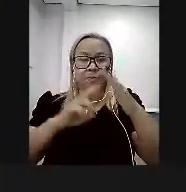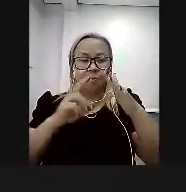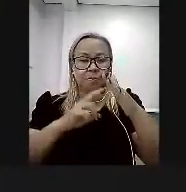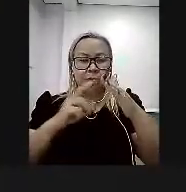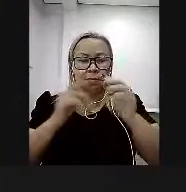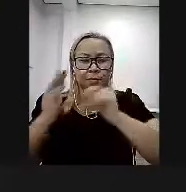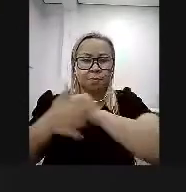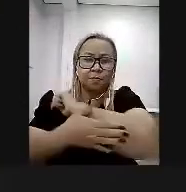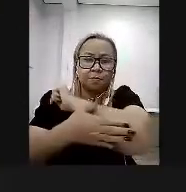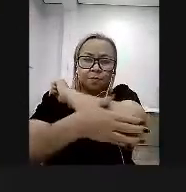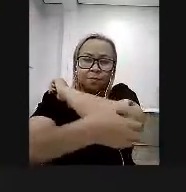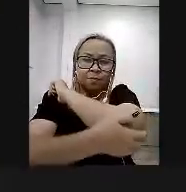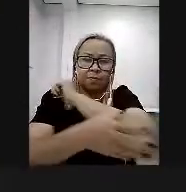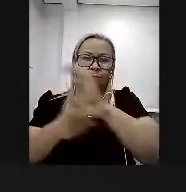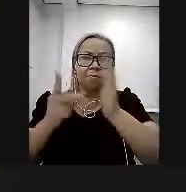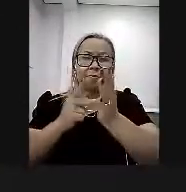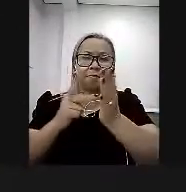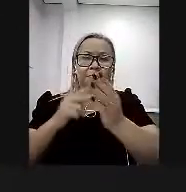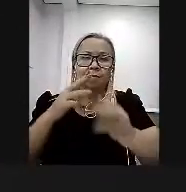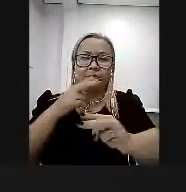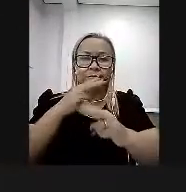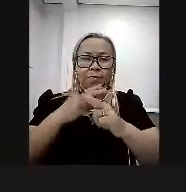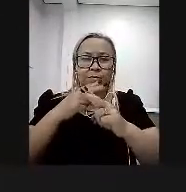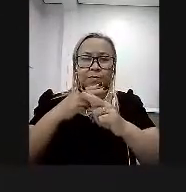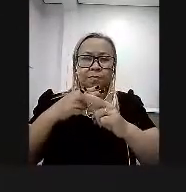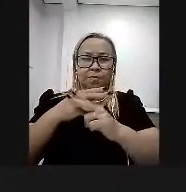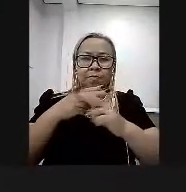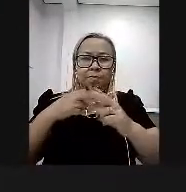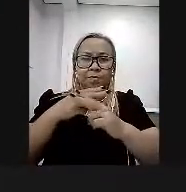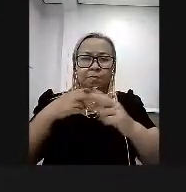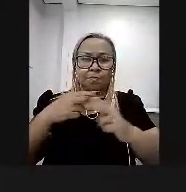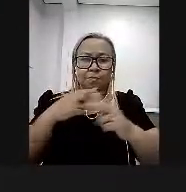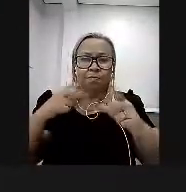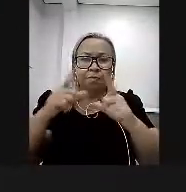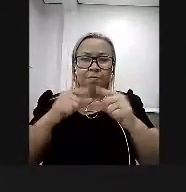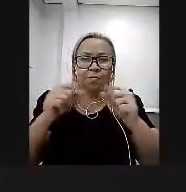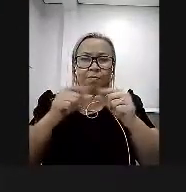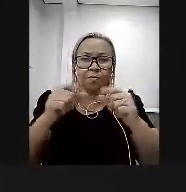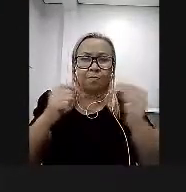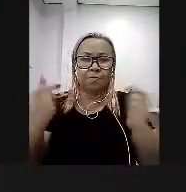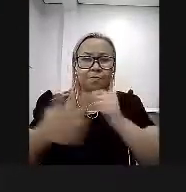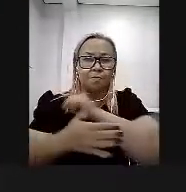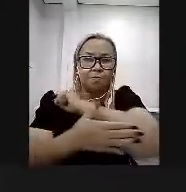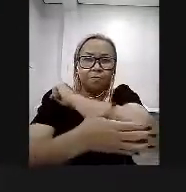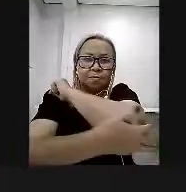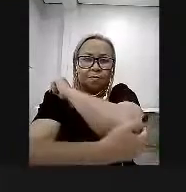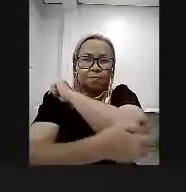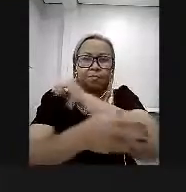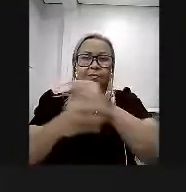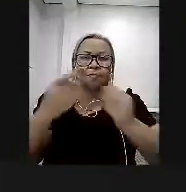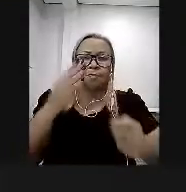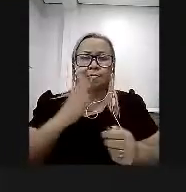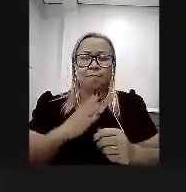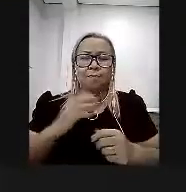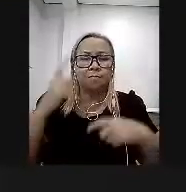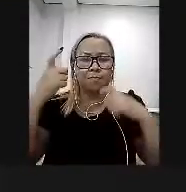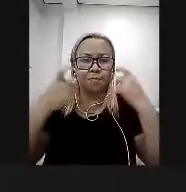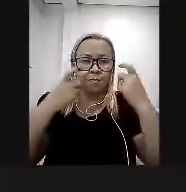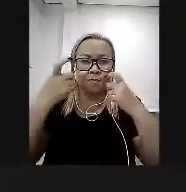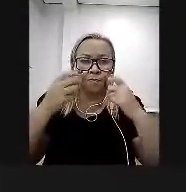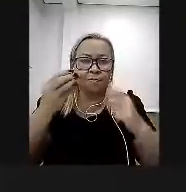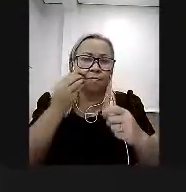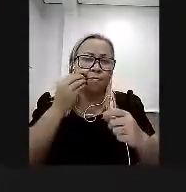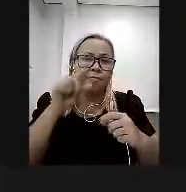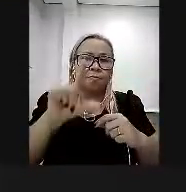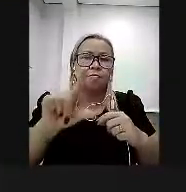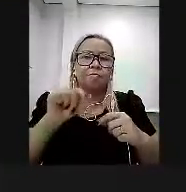esquina, na verdade, um cruzamento dos dois eixos. Talvez seja a única esquina de Brasília, sabe? E havia nessa preocupação de tentar escolher um